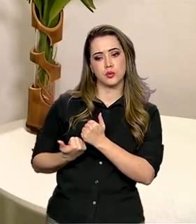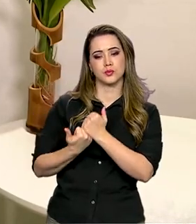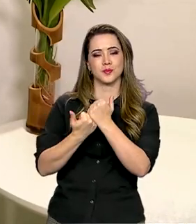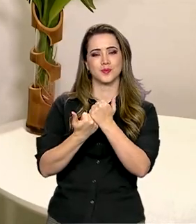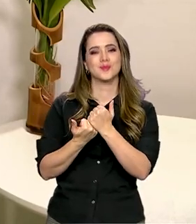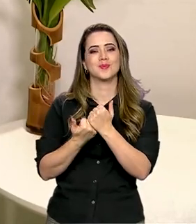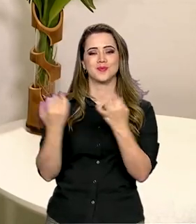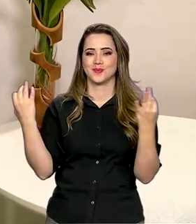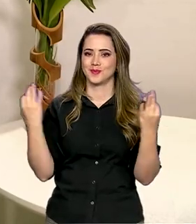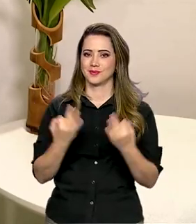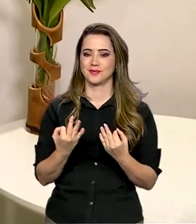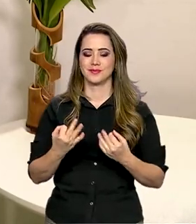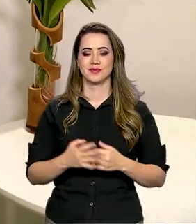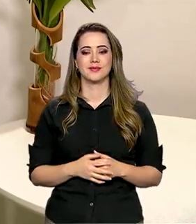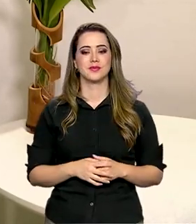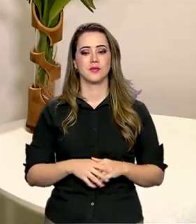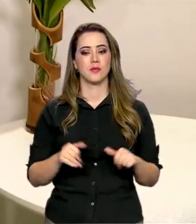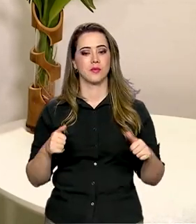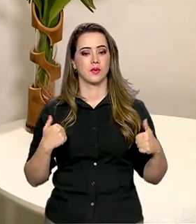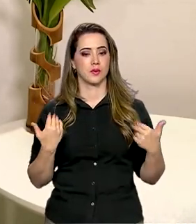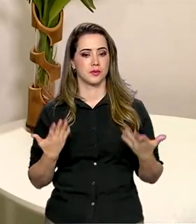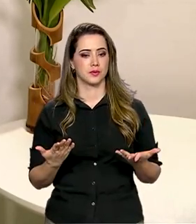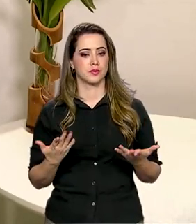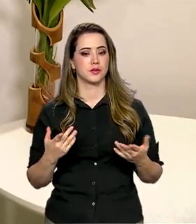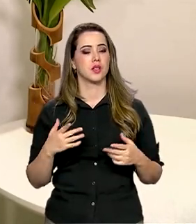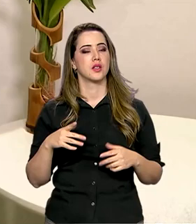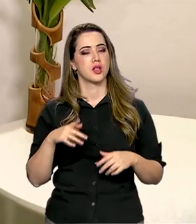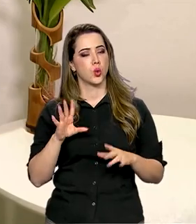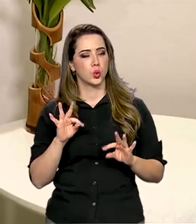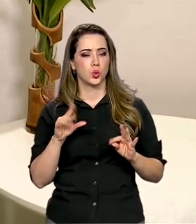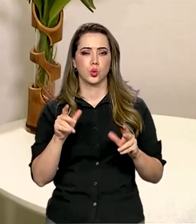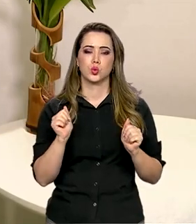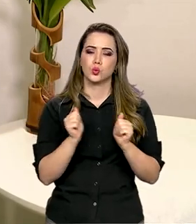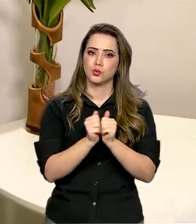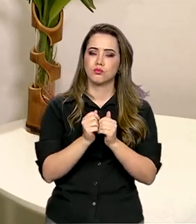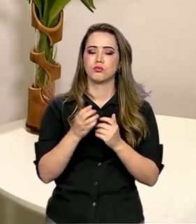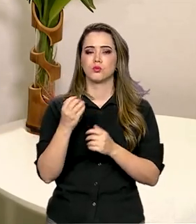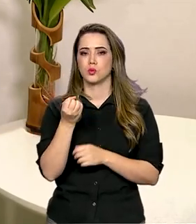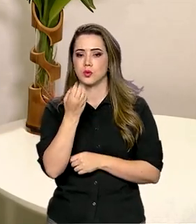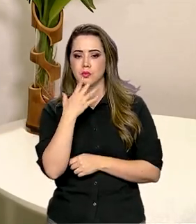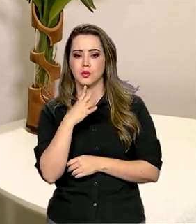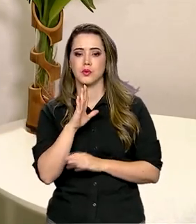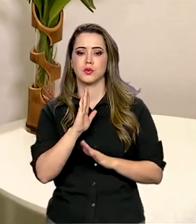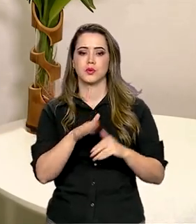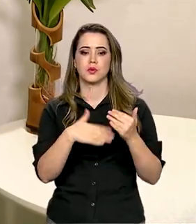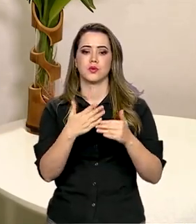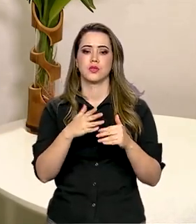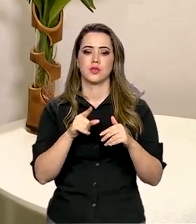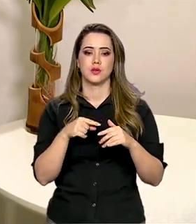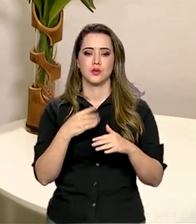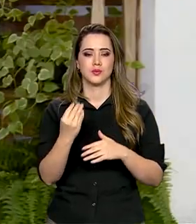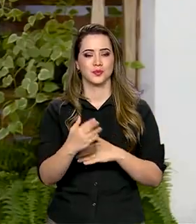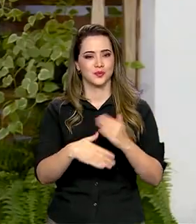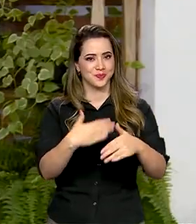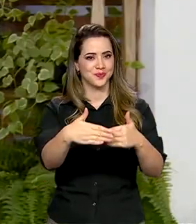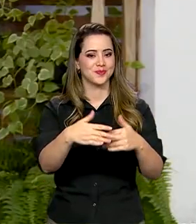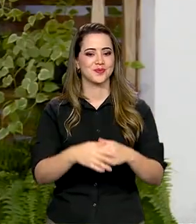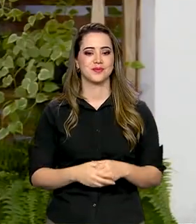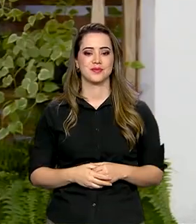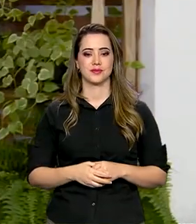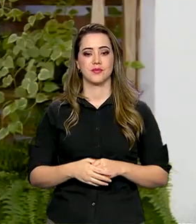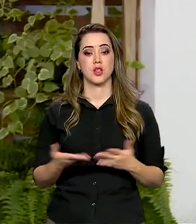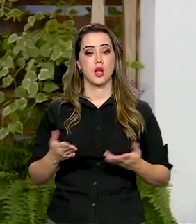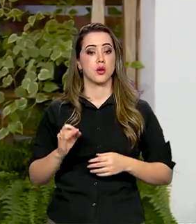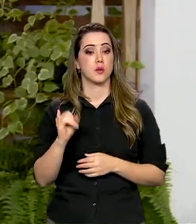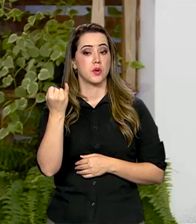ser maravilhosa. Então, as coisas foram se encaixando e tudo foi fluindo. E eu aproveito